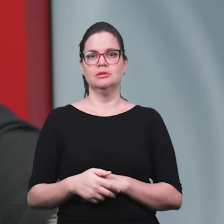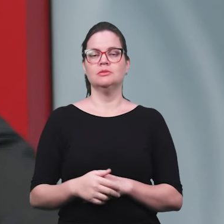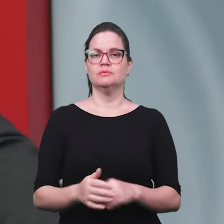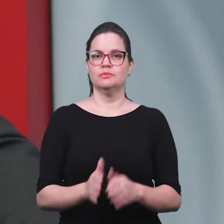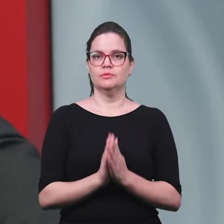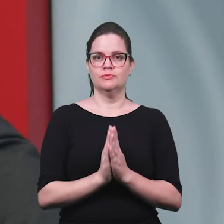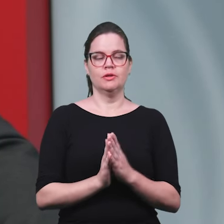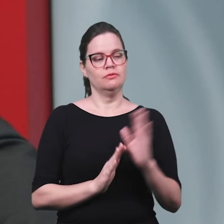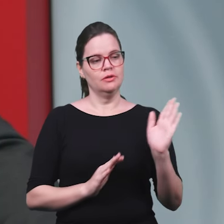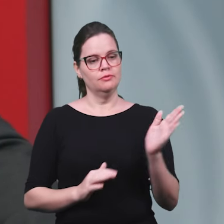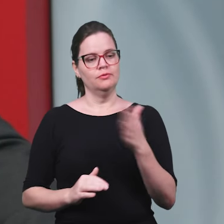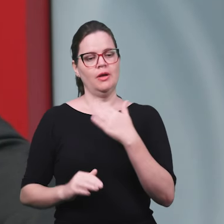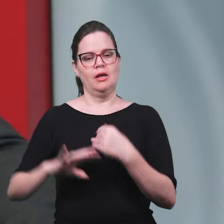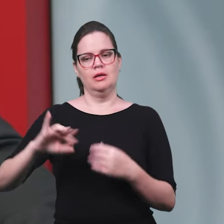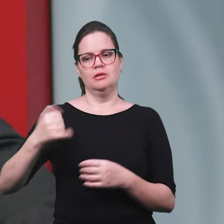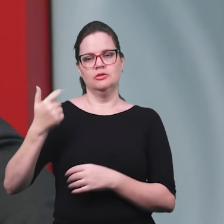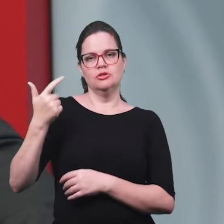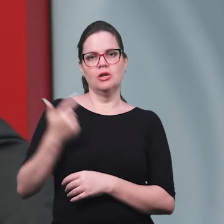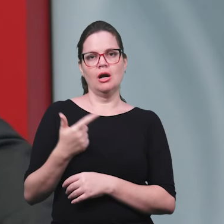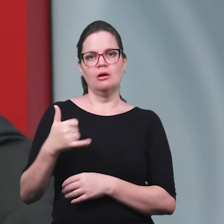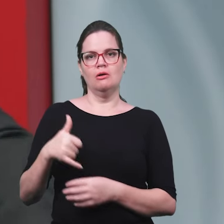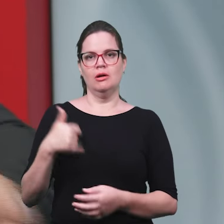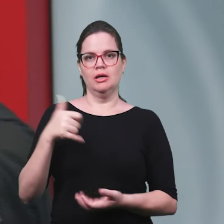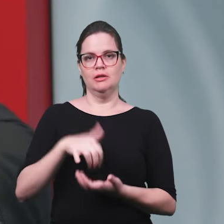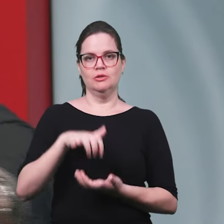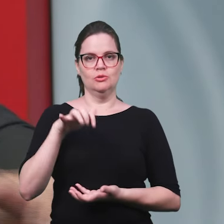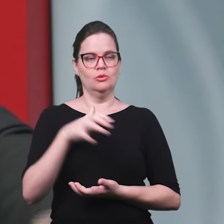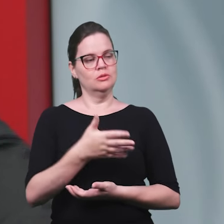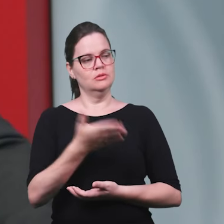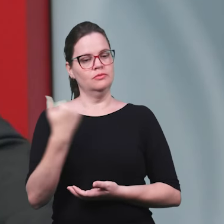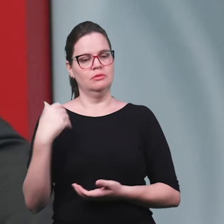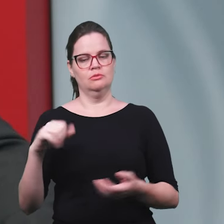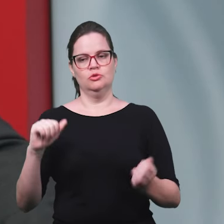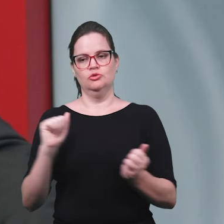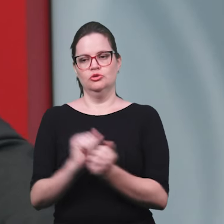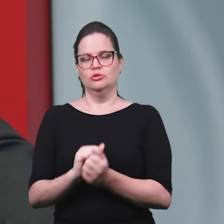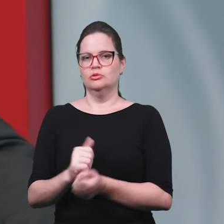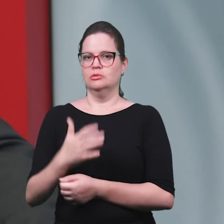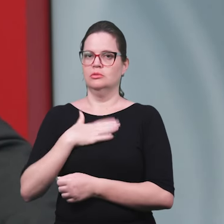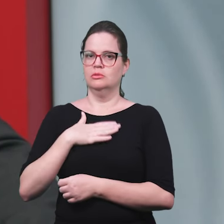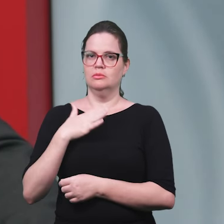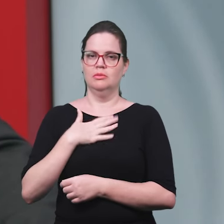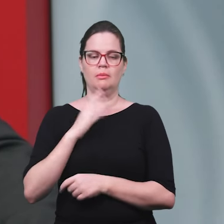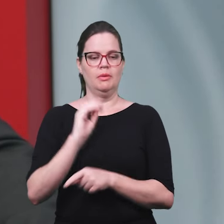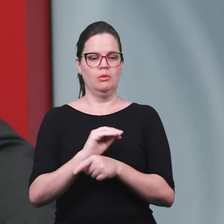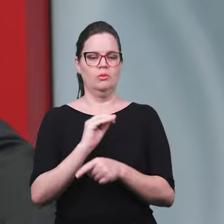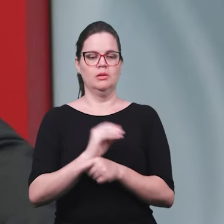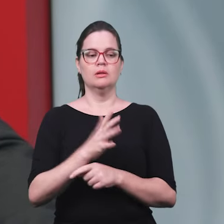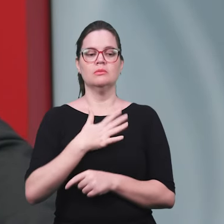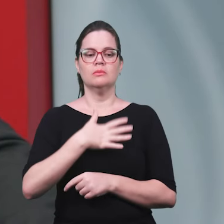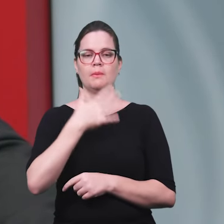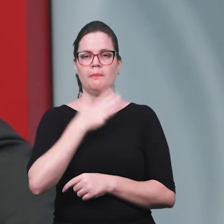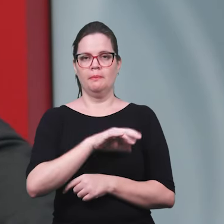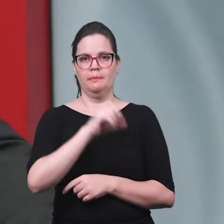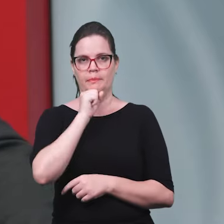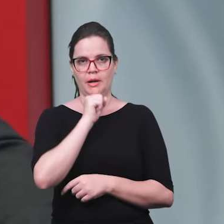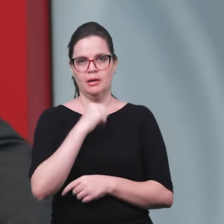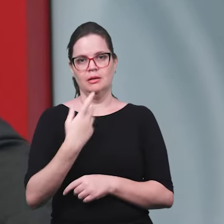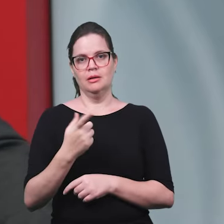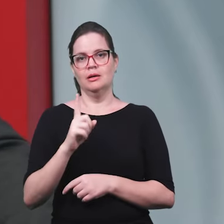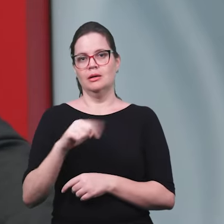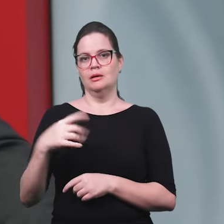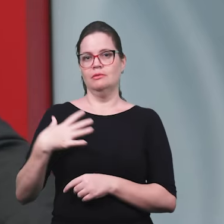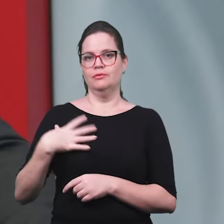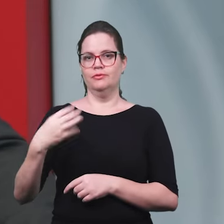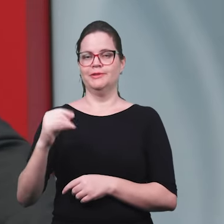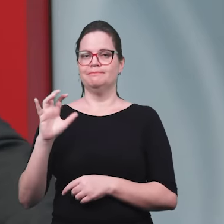que trouxesse Jacó já idoso, para que pudesse estar junto dele, para que ele pudesse cuidar do pai, né?